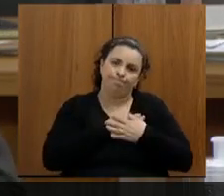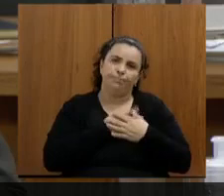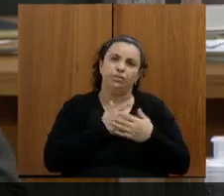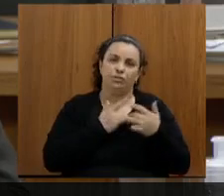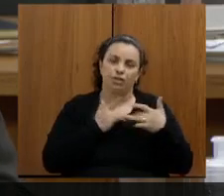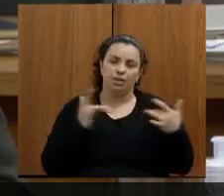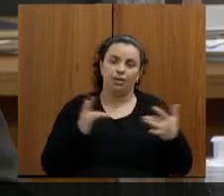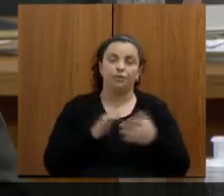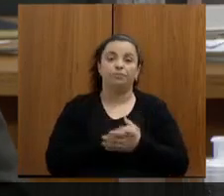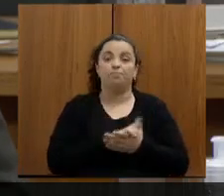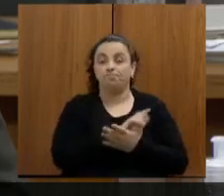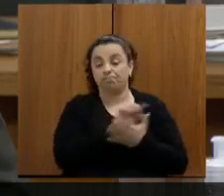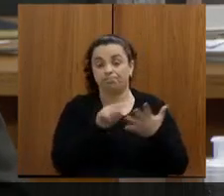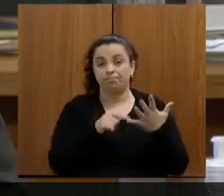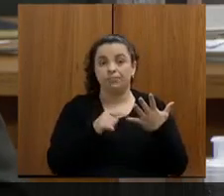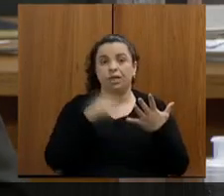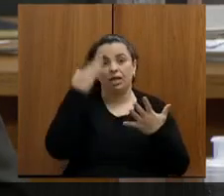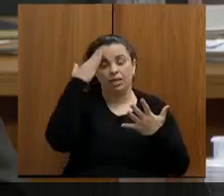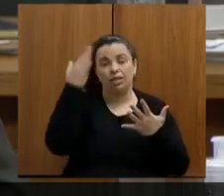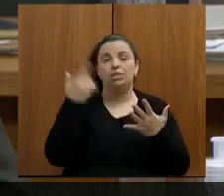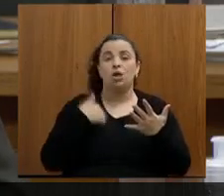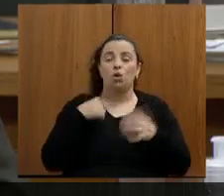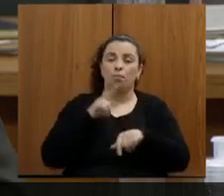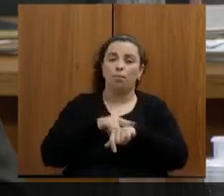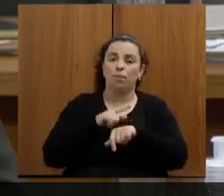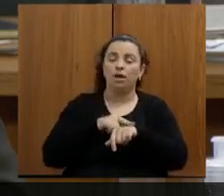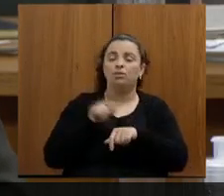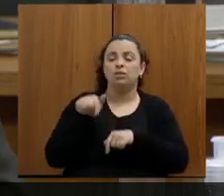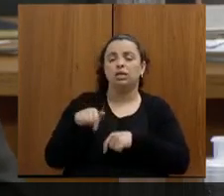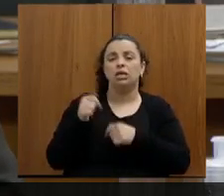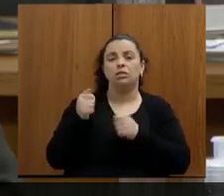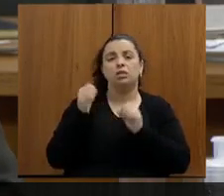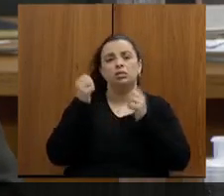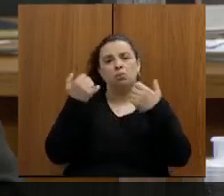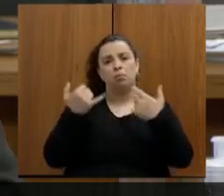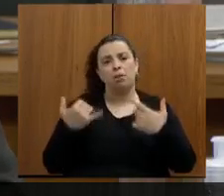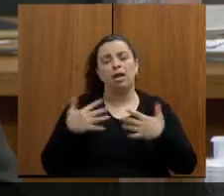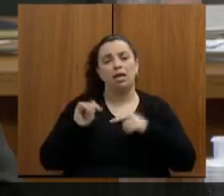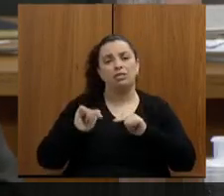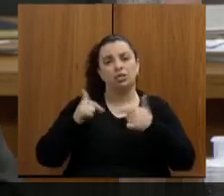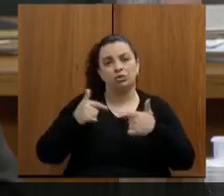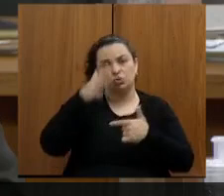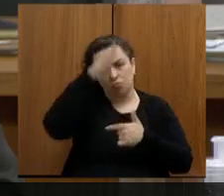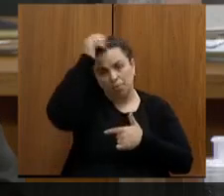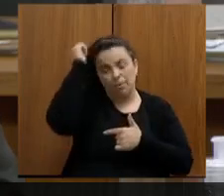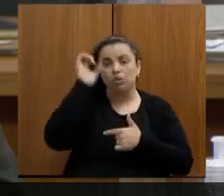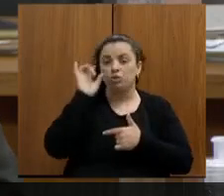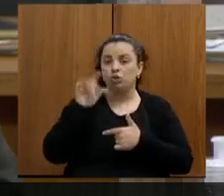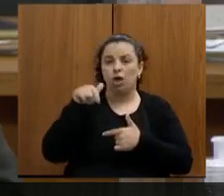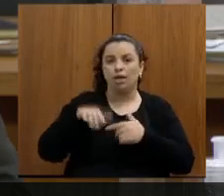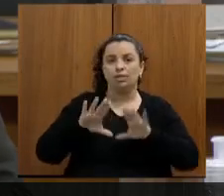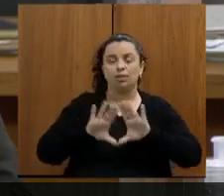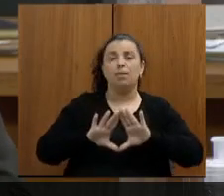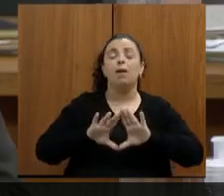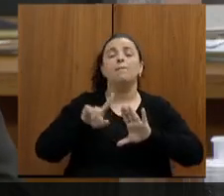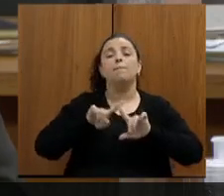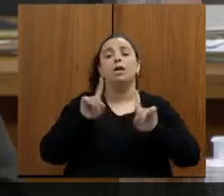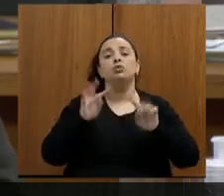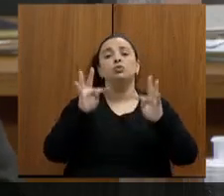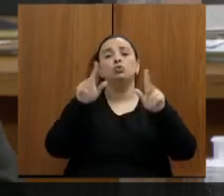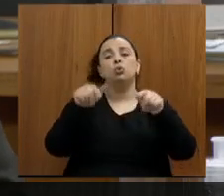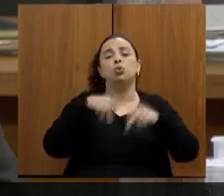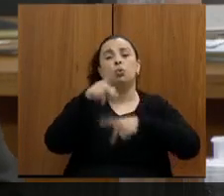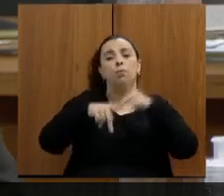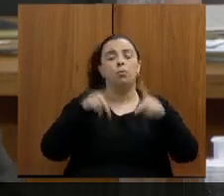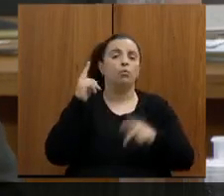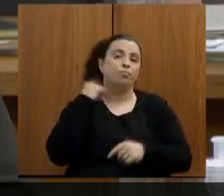pela oportunidade de trazer as informações do Corpo de Bombeiros não apenas para esta casa mas alcançando Todo o estado de Minas Gerais e